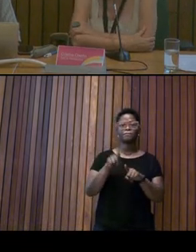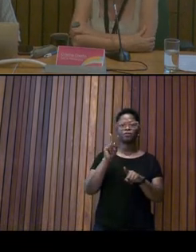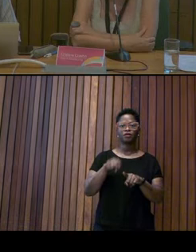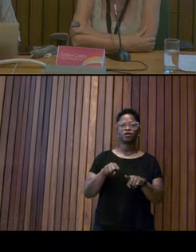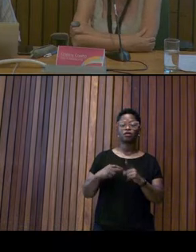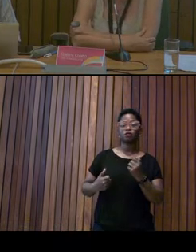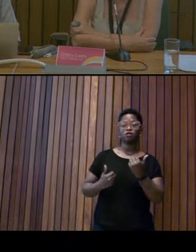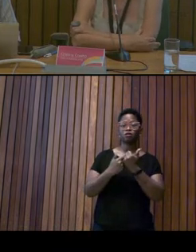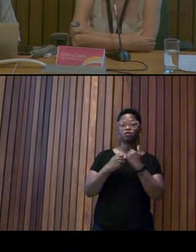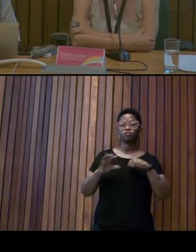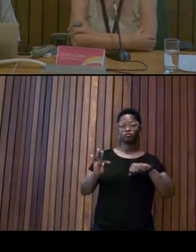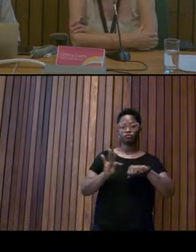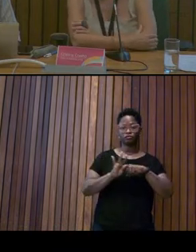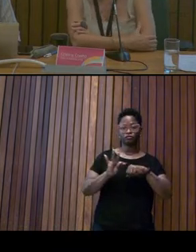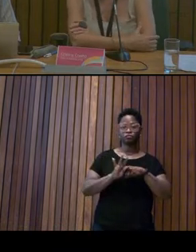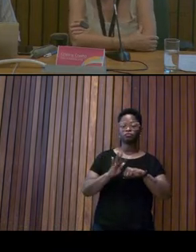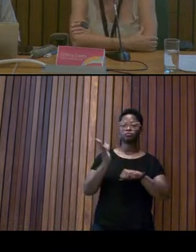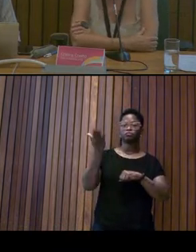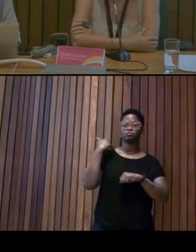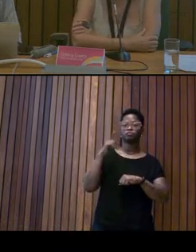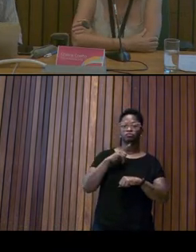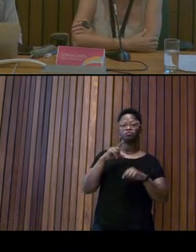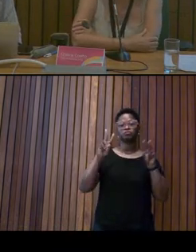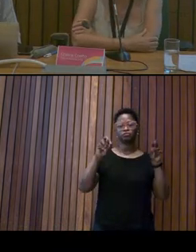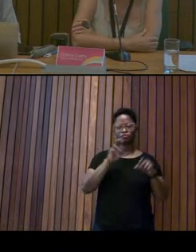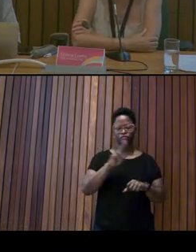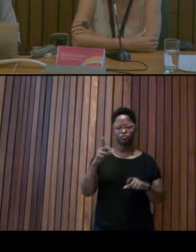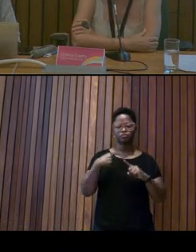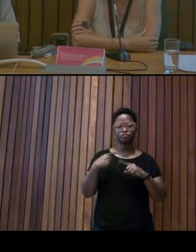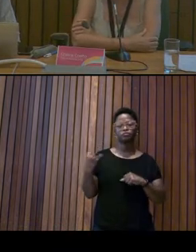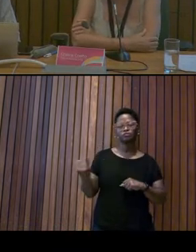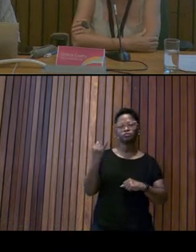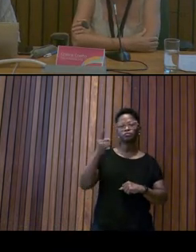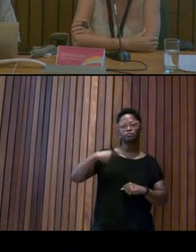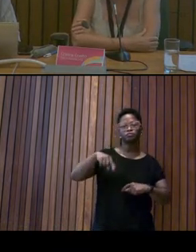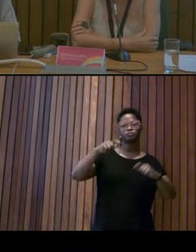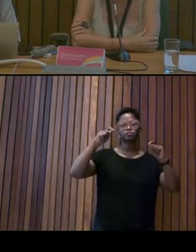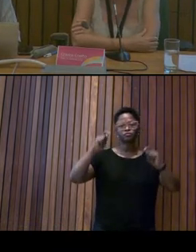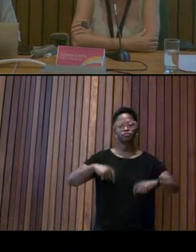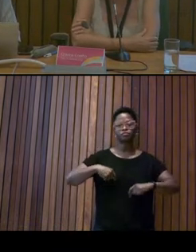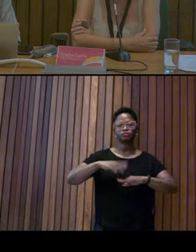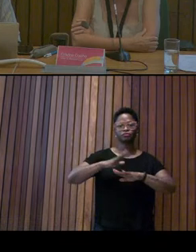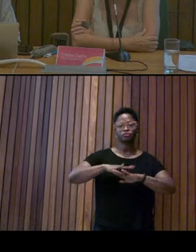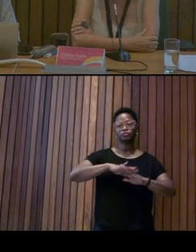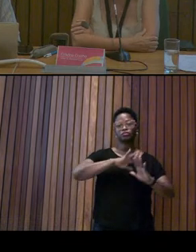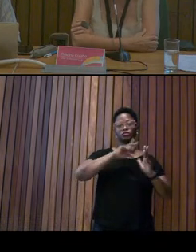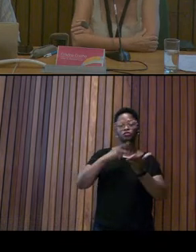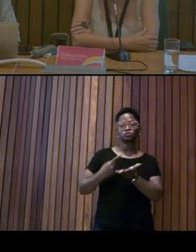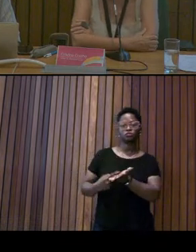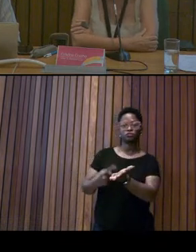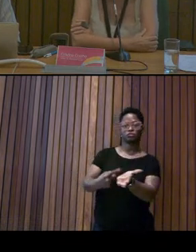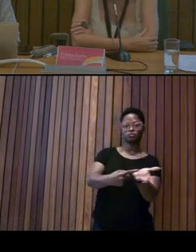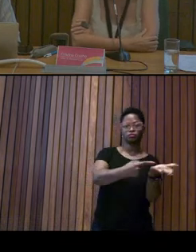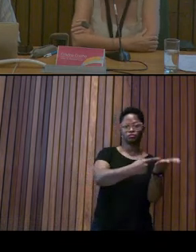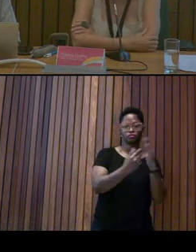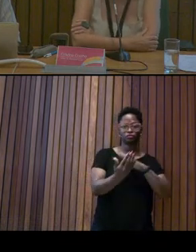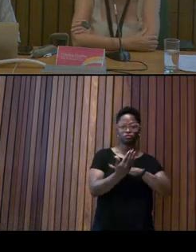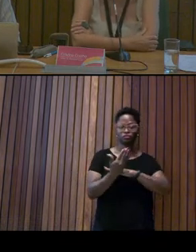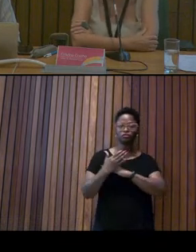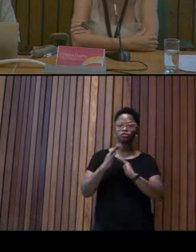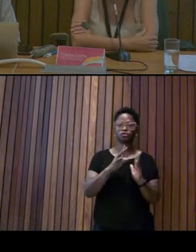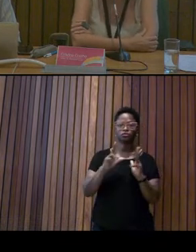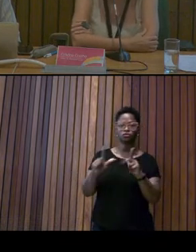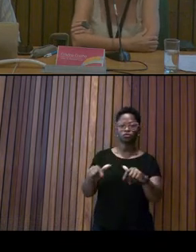Cooperação técnica, né? Na época tinha esse nome, que foi também fundamental para a gente poder fazer todos os acordos de cooperação técnica com